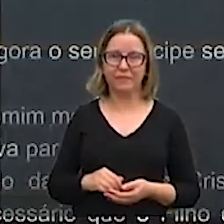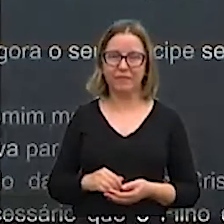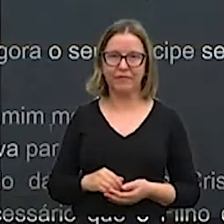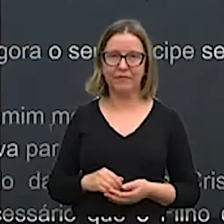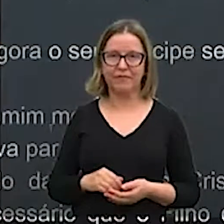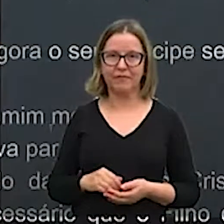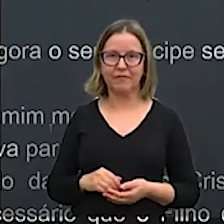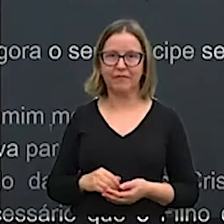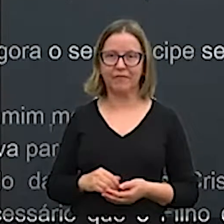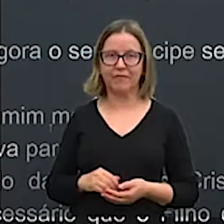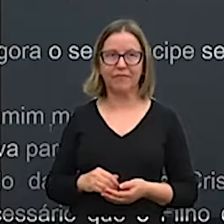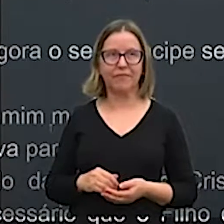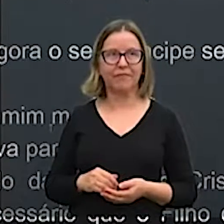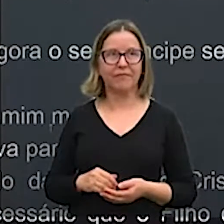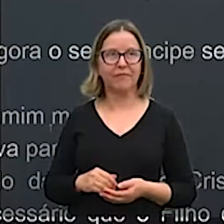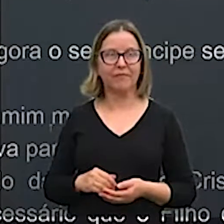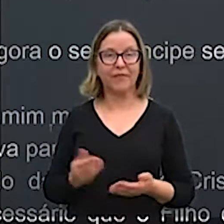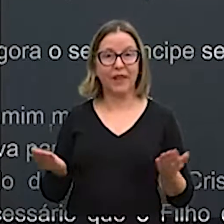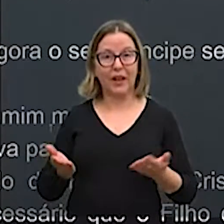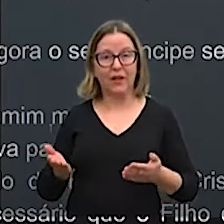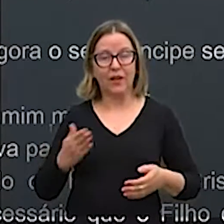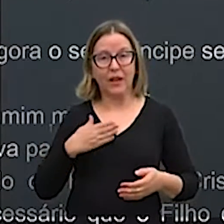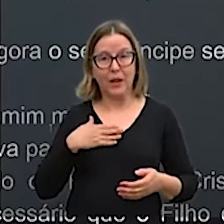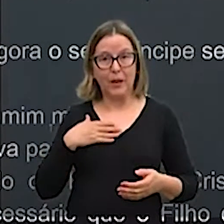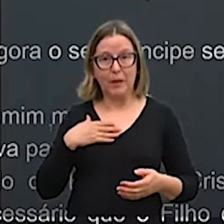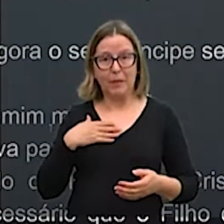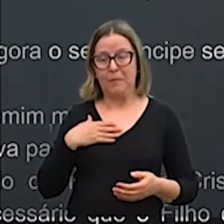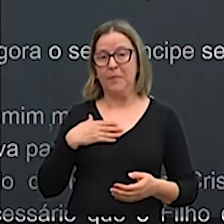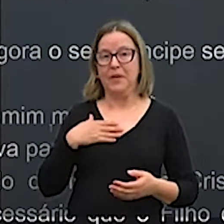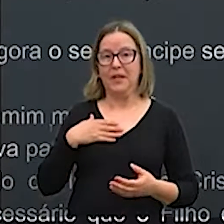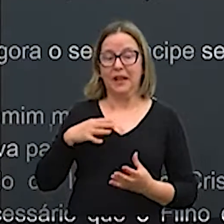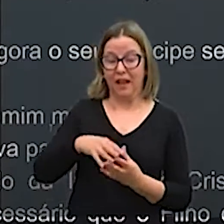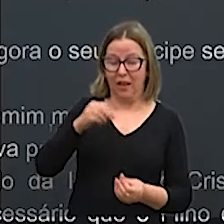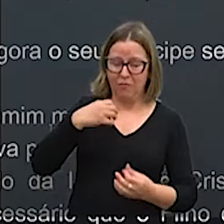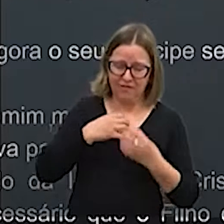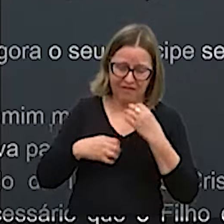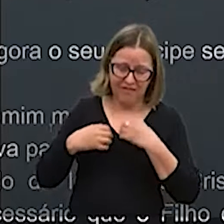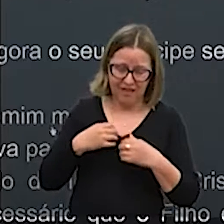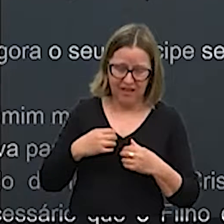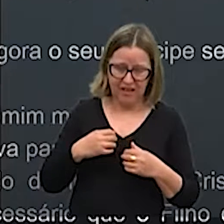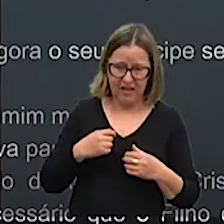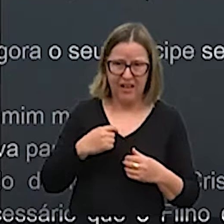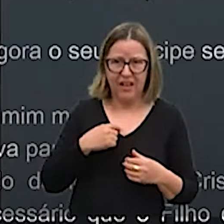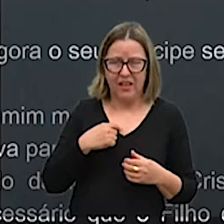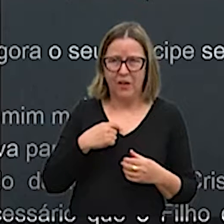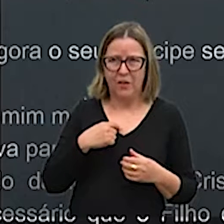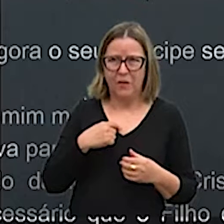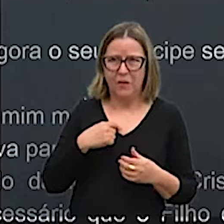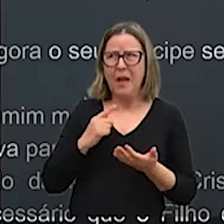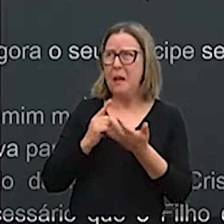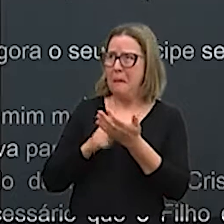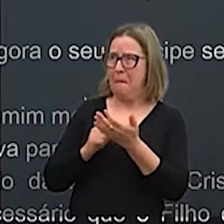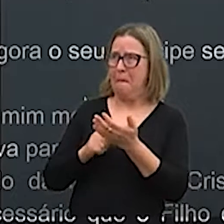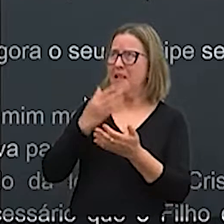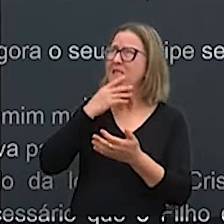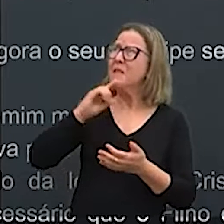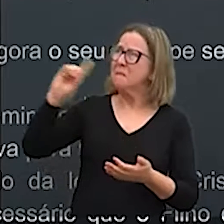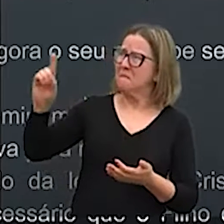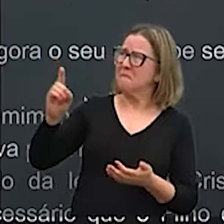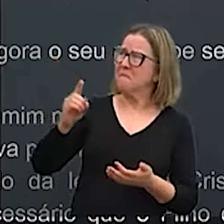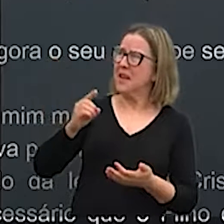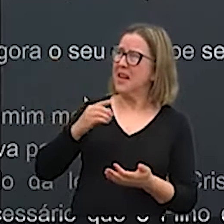Agora, está angustiada a minha alma, e que direi eu? Pai, salva-me desta hora?